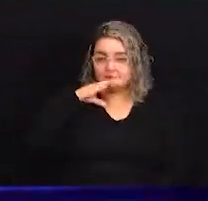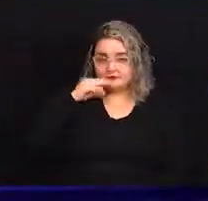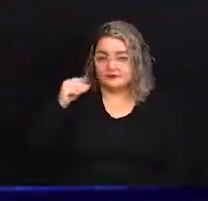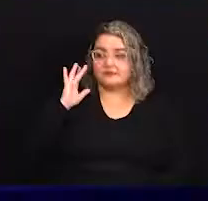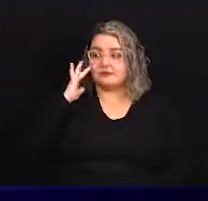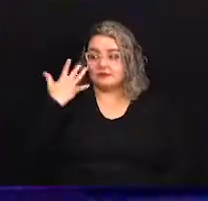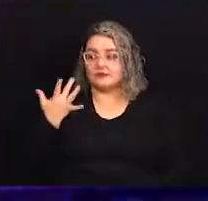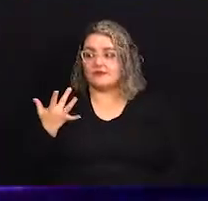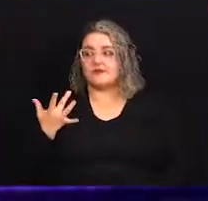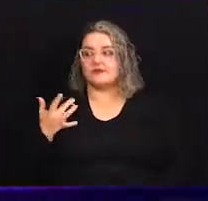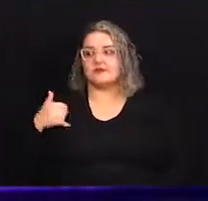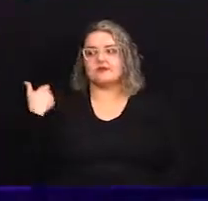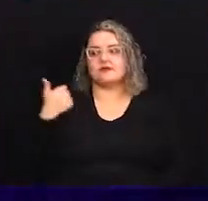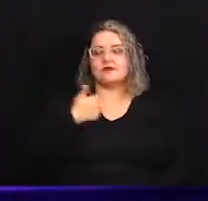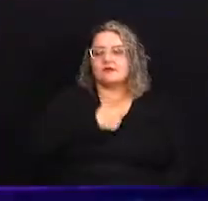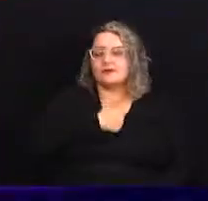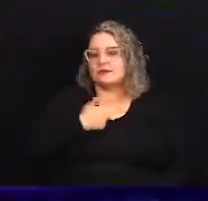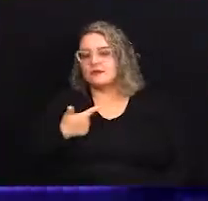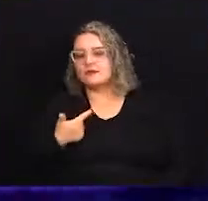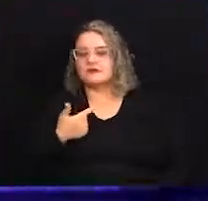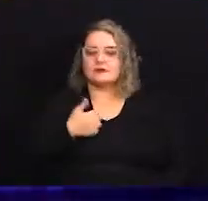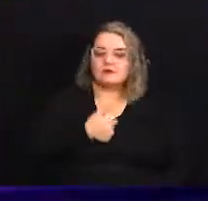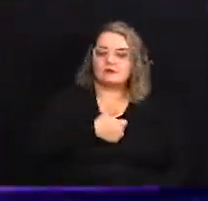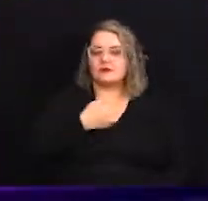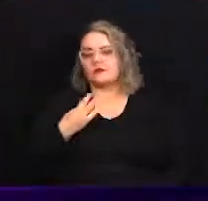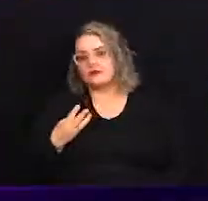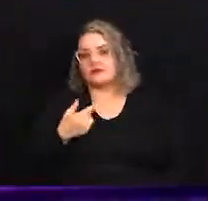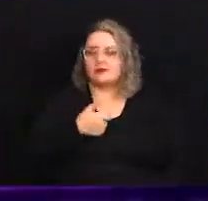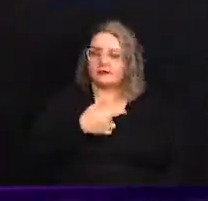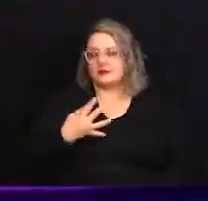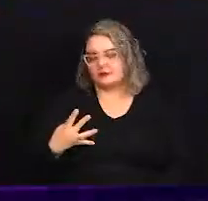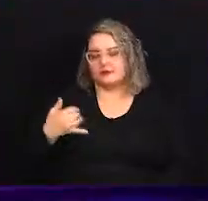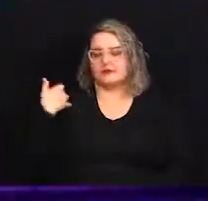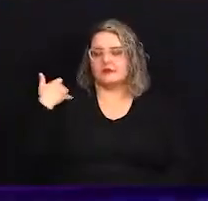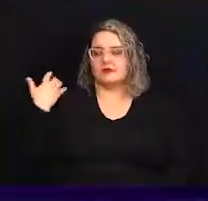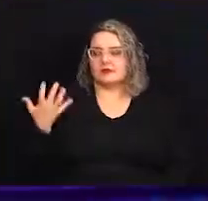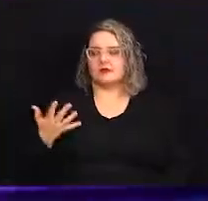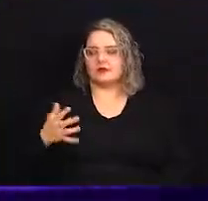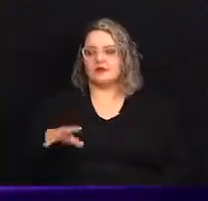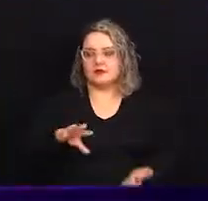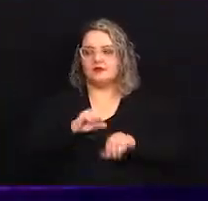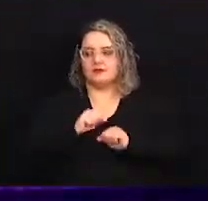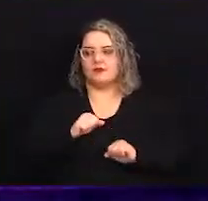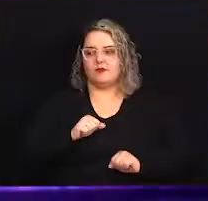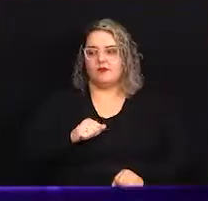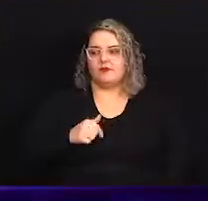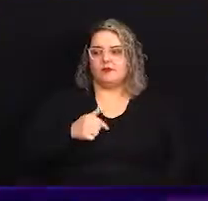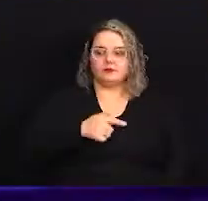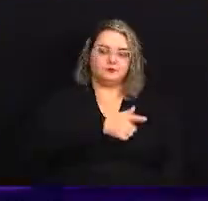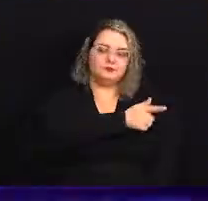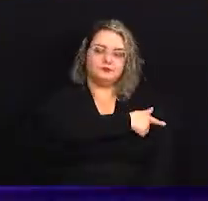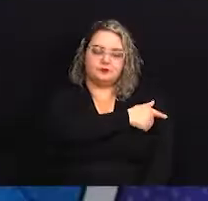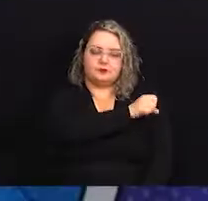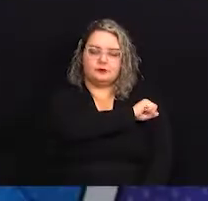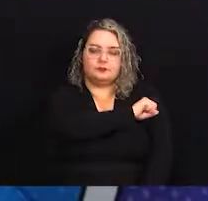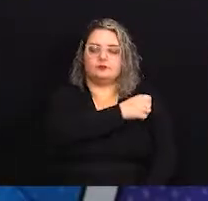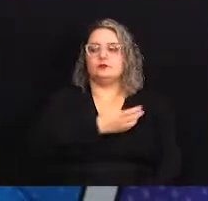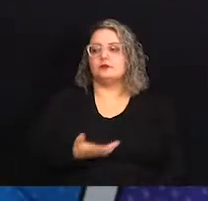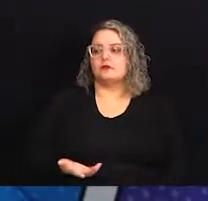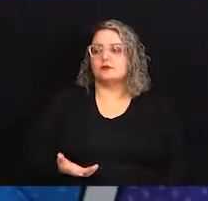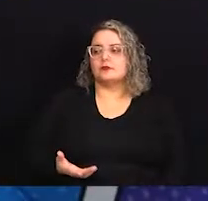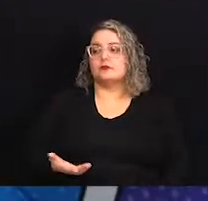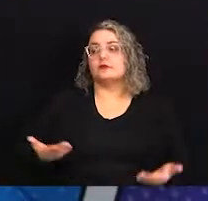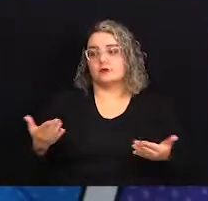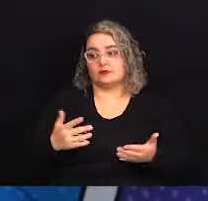Eu acho que é muito legal para 12, 13, 14 anos, as escolas que adotam normalmente no 7º, 8º ano, assim.